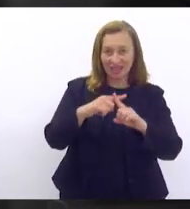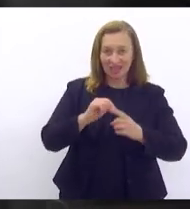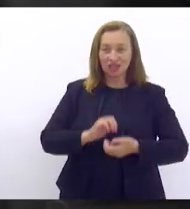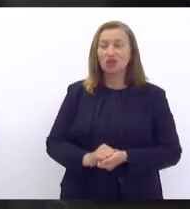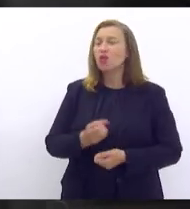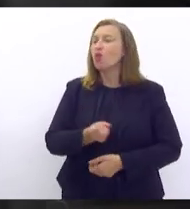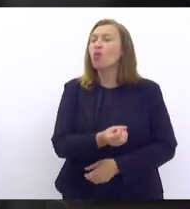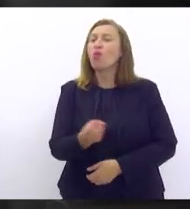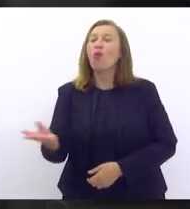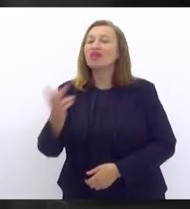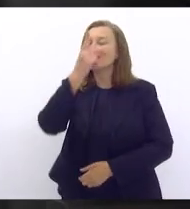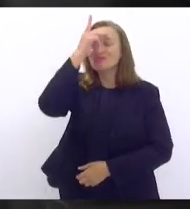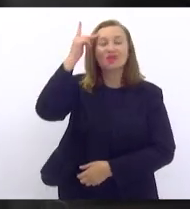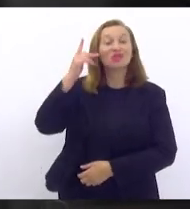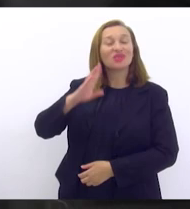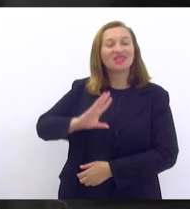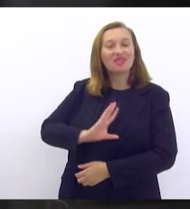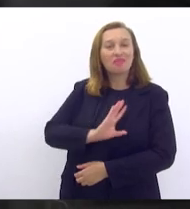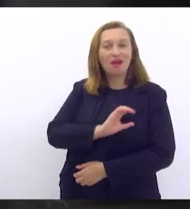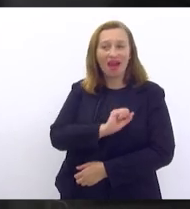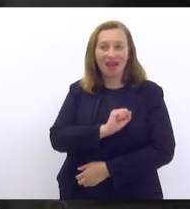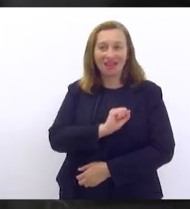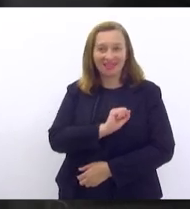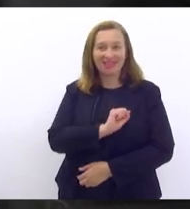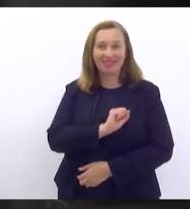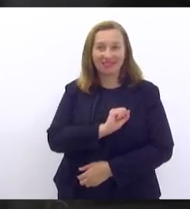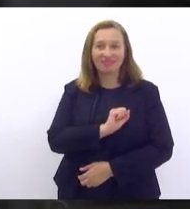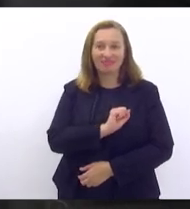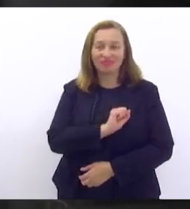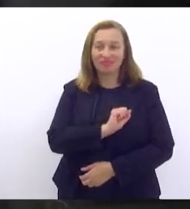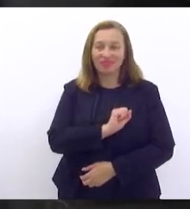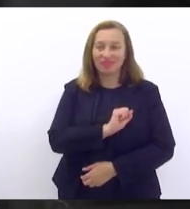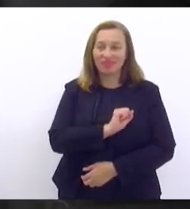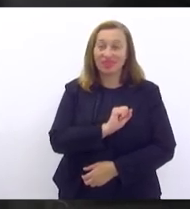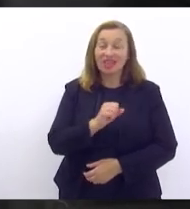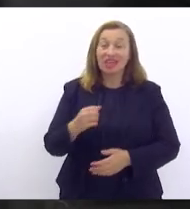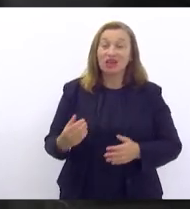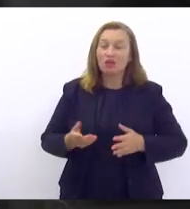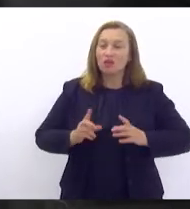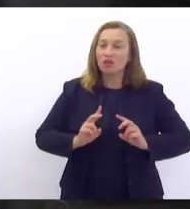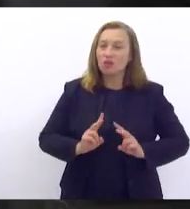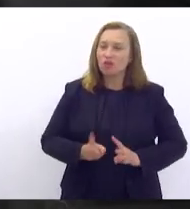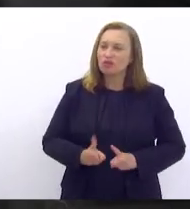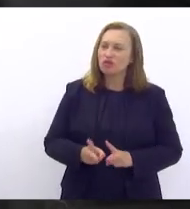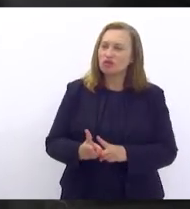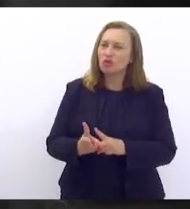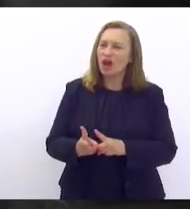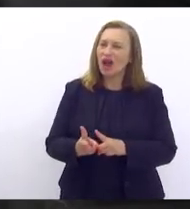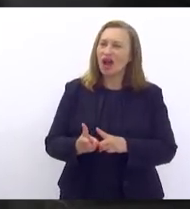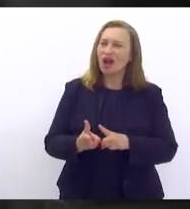Quantas pessoas queridas marcaram este percurso de 51 anos com seu